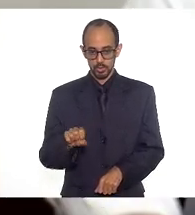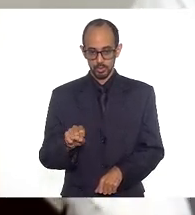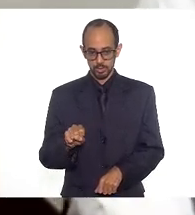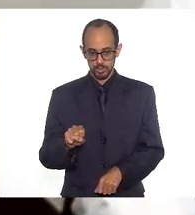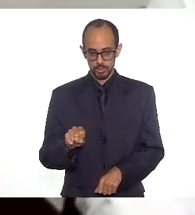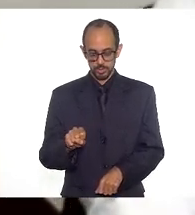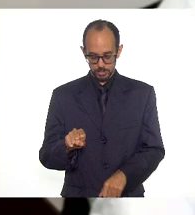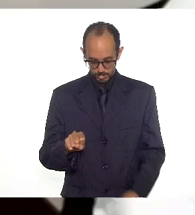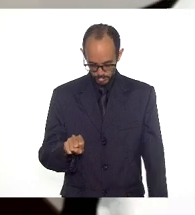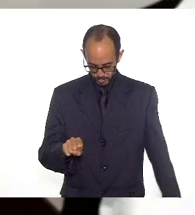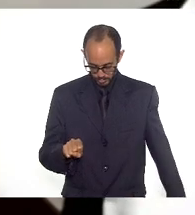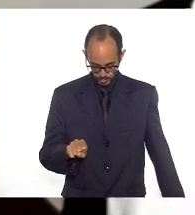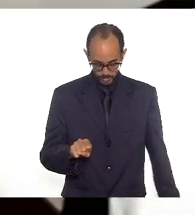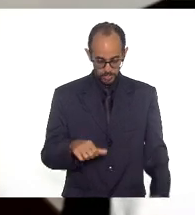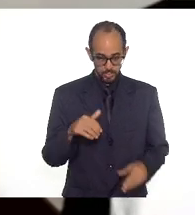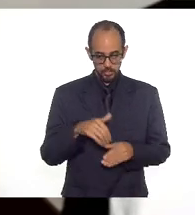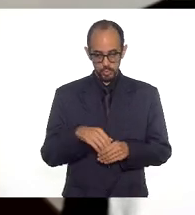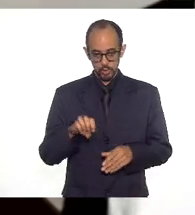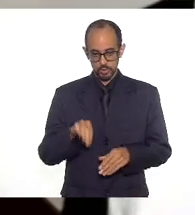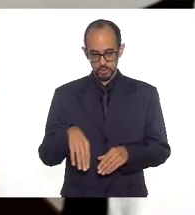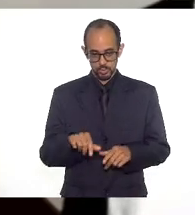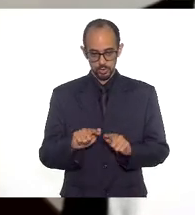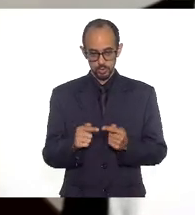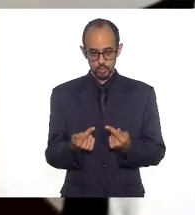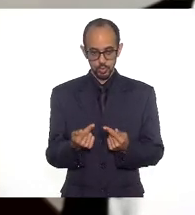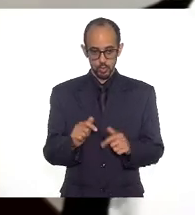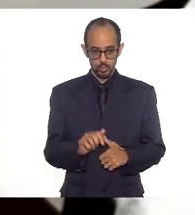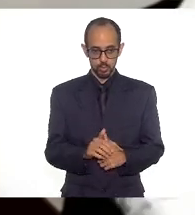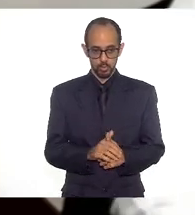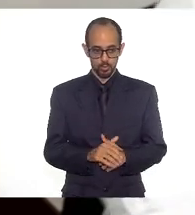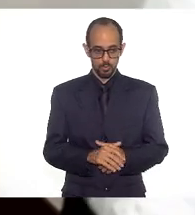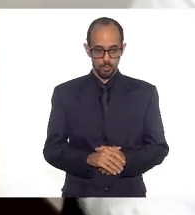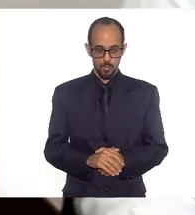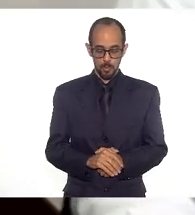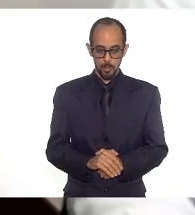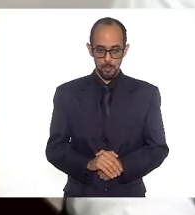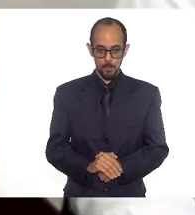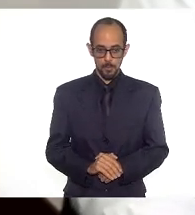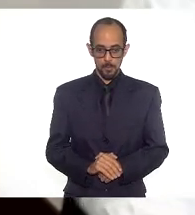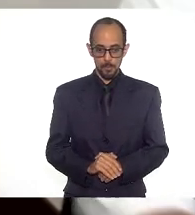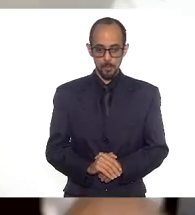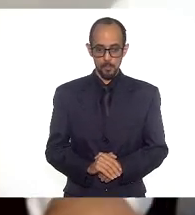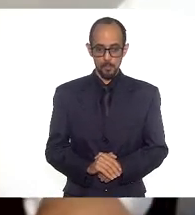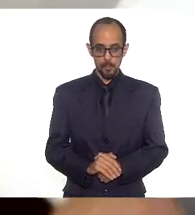Deputado Dionísio Lins votou sim no grupo.